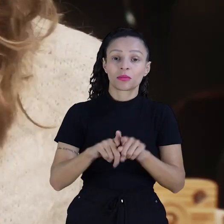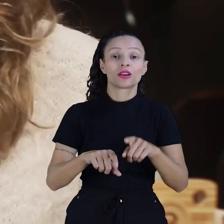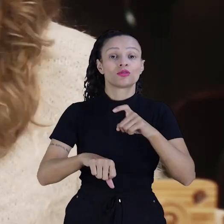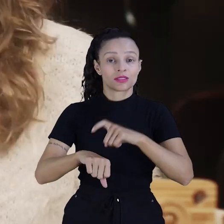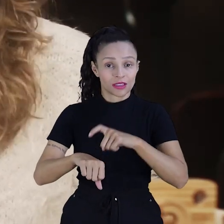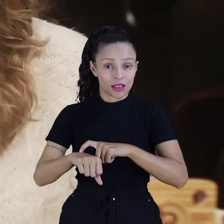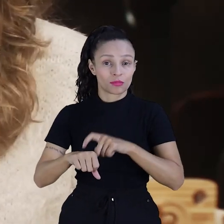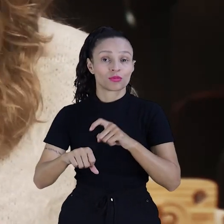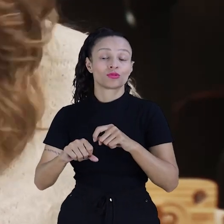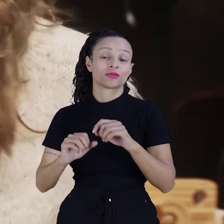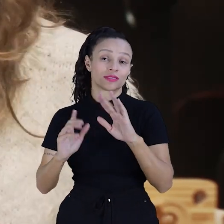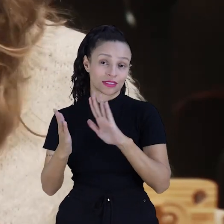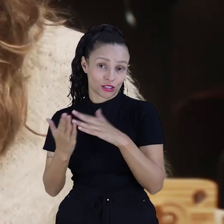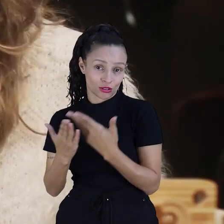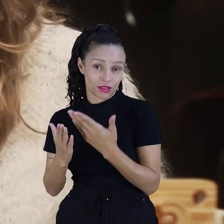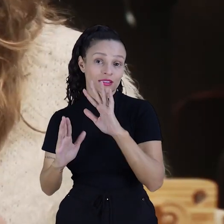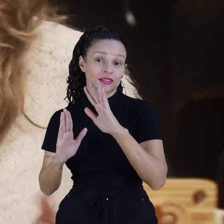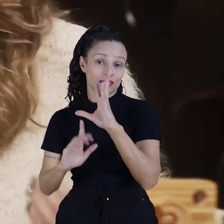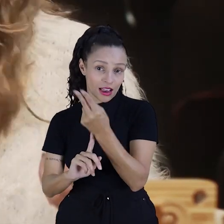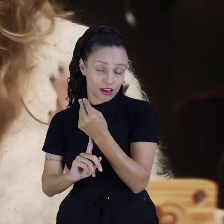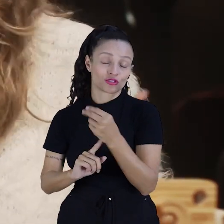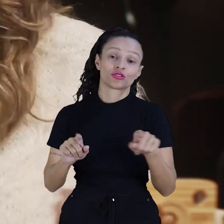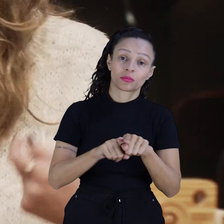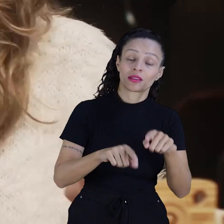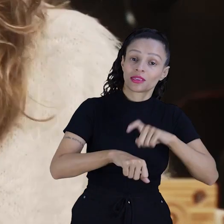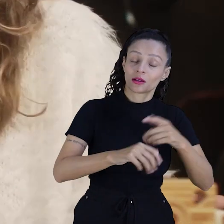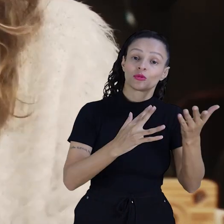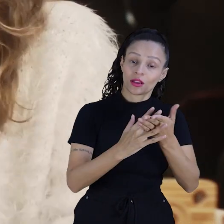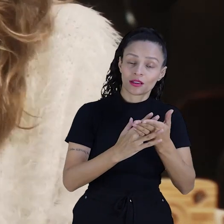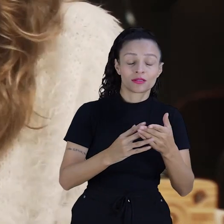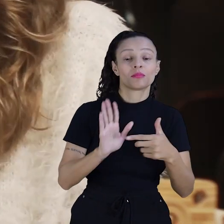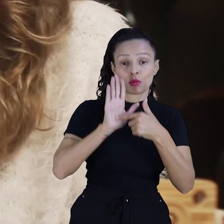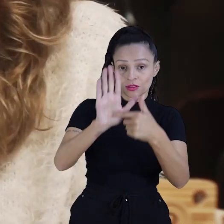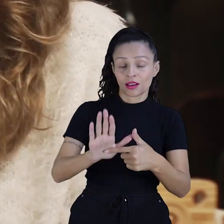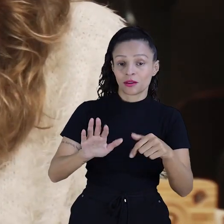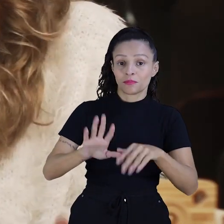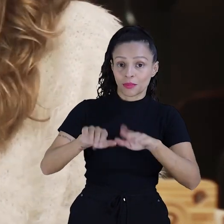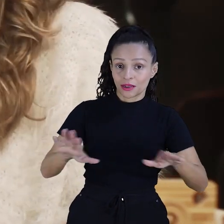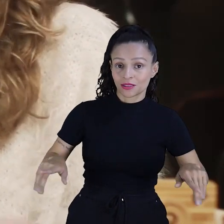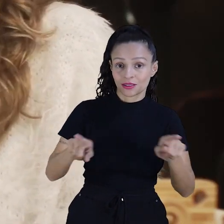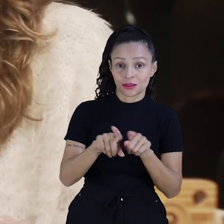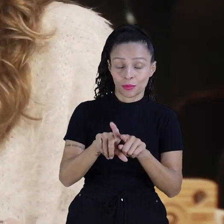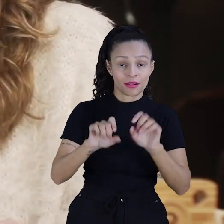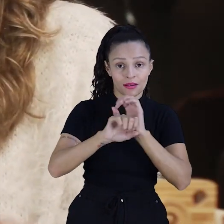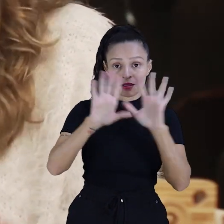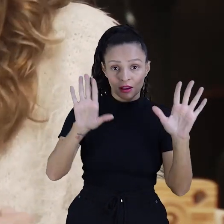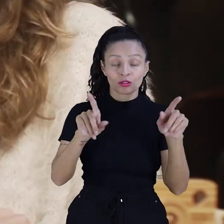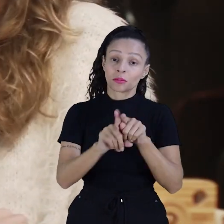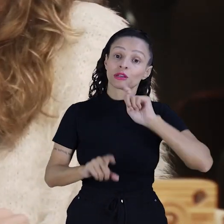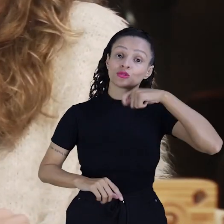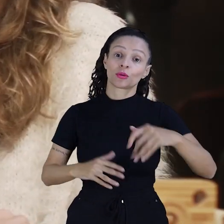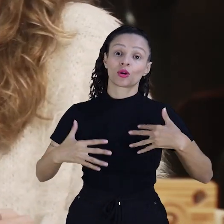de artes, assim como o tempo do recreio. Então, é evidente que isso vai se mostrar na criança. E aí, também, ainda